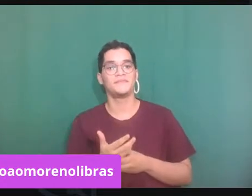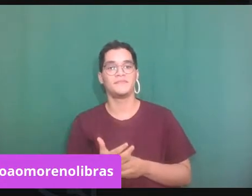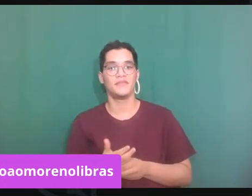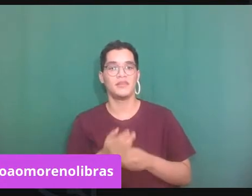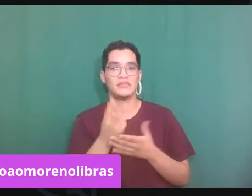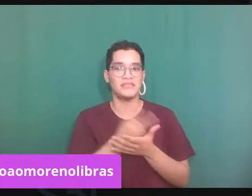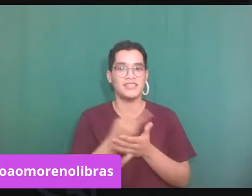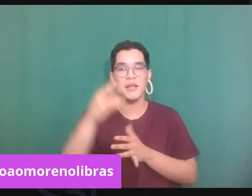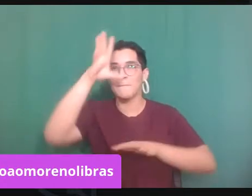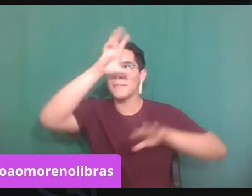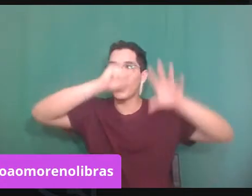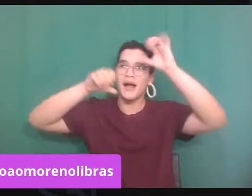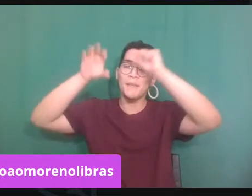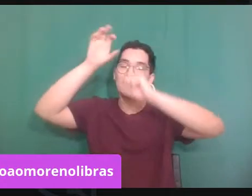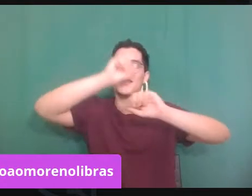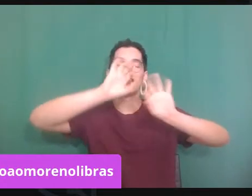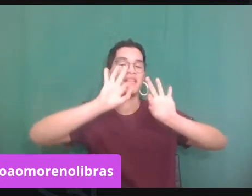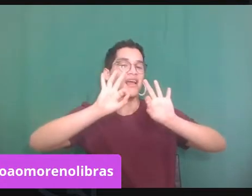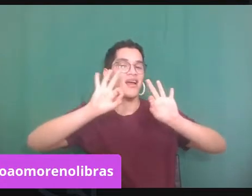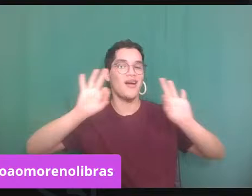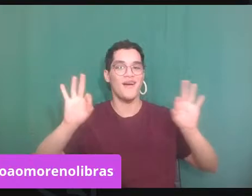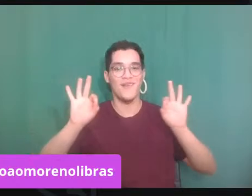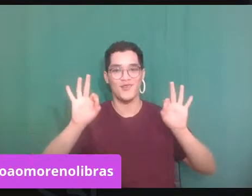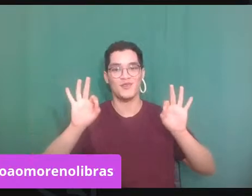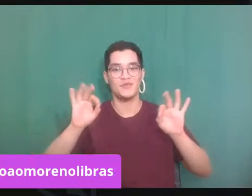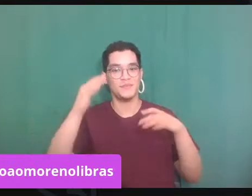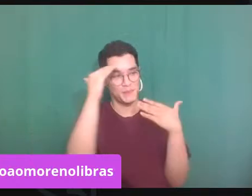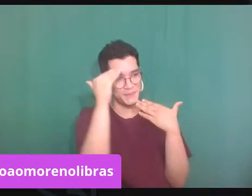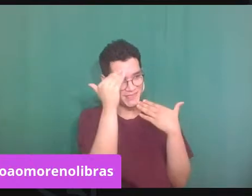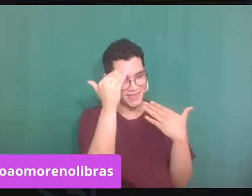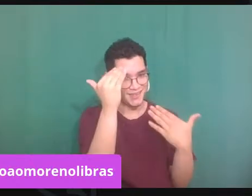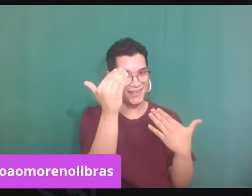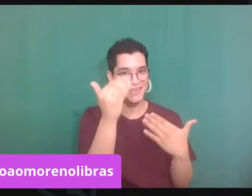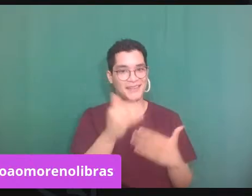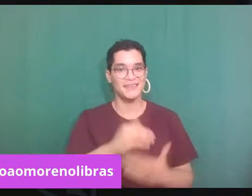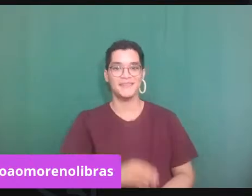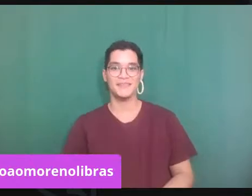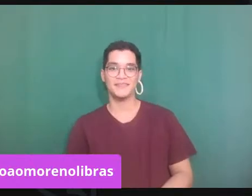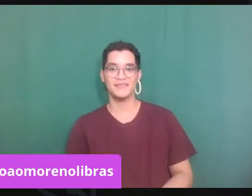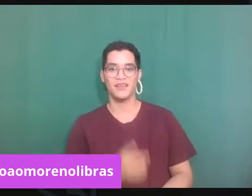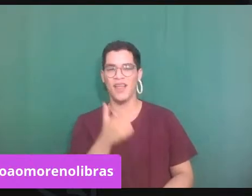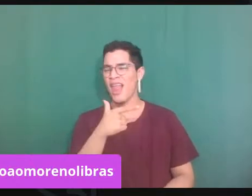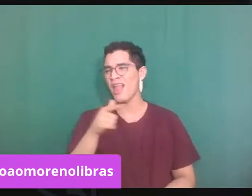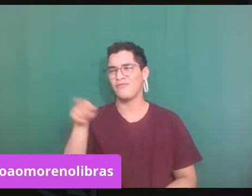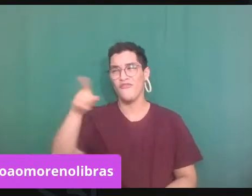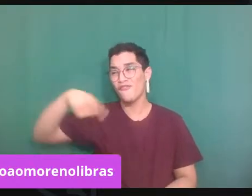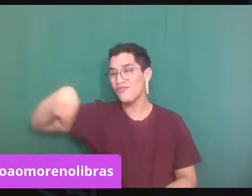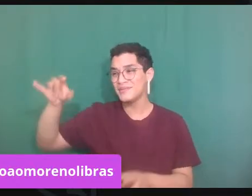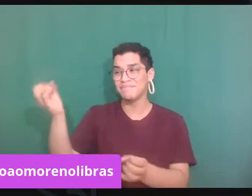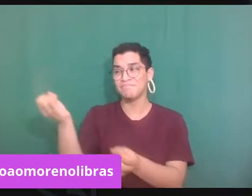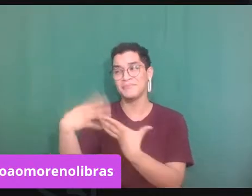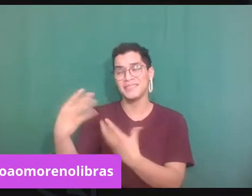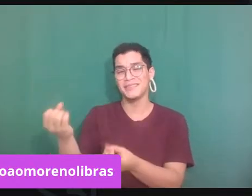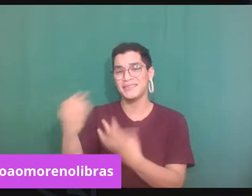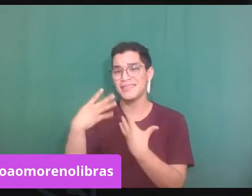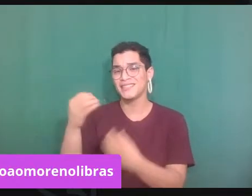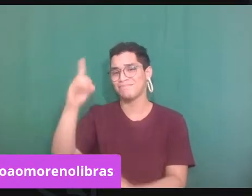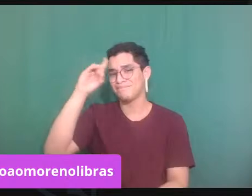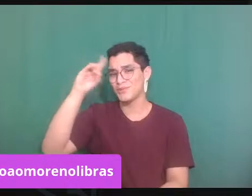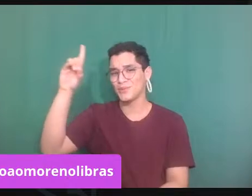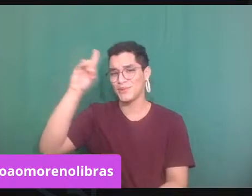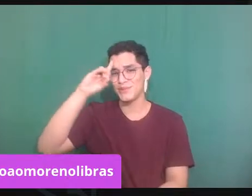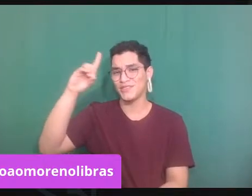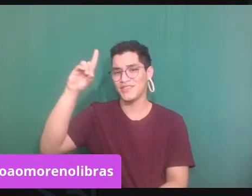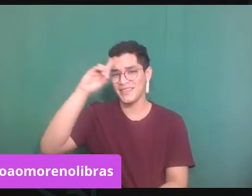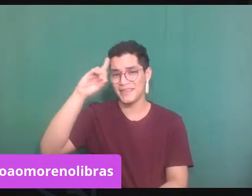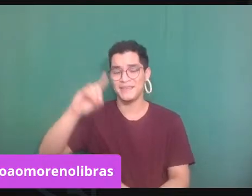aprendemos muito com a senhora, muito obrigada. Eu que aprendo com vocês todos, todo dia.